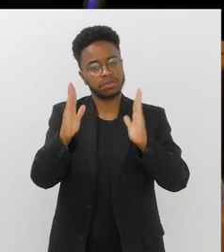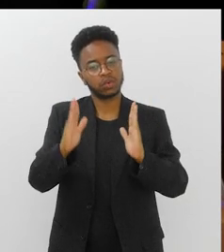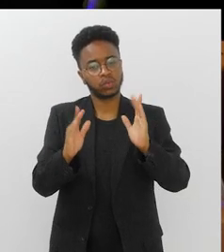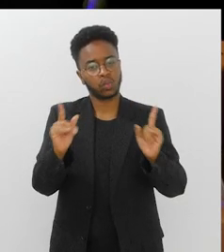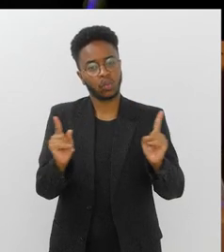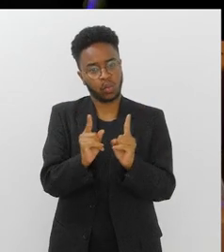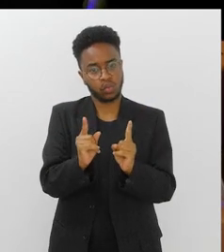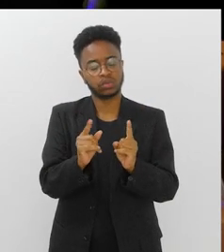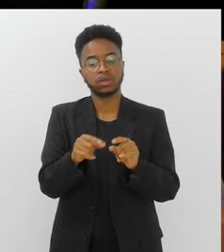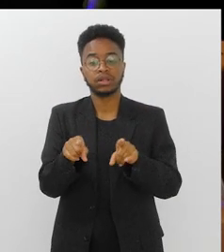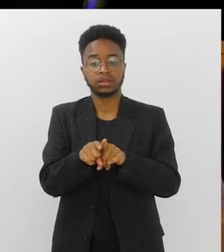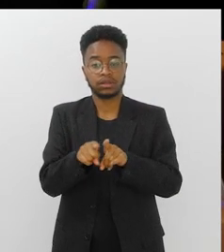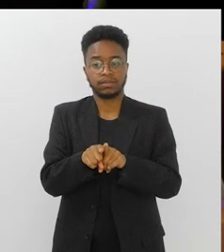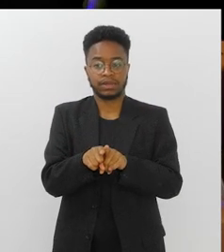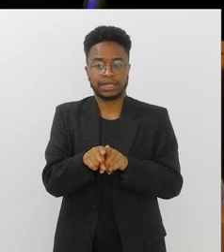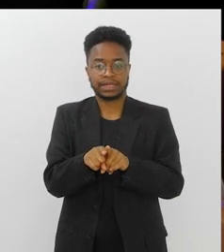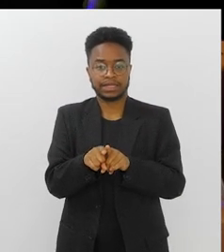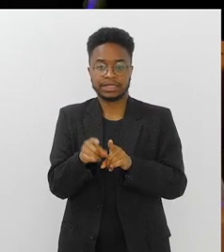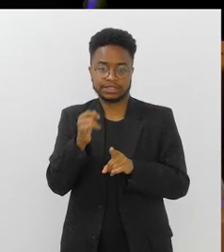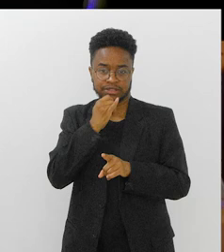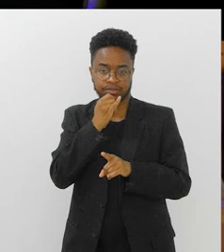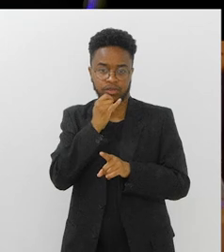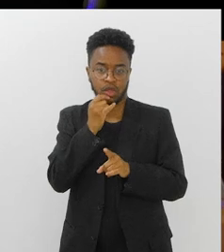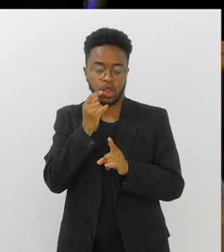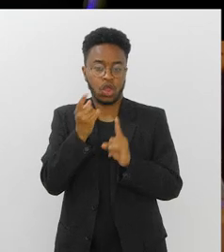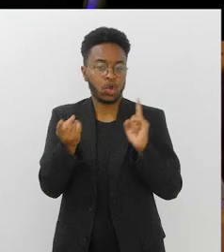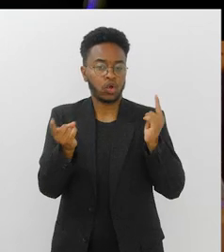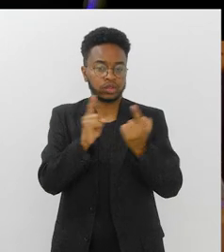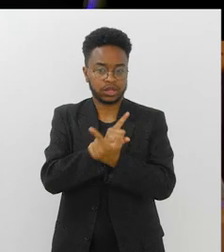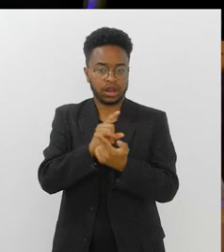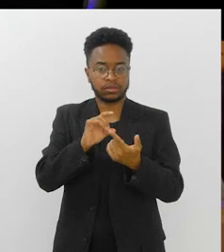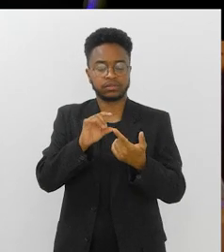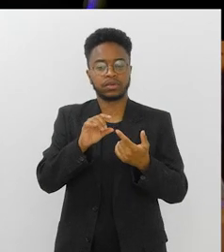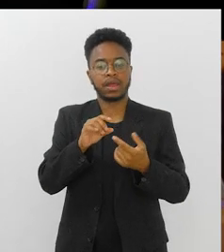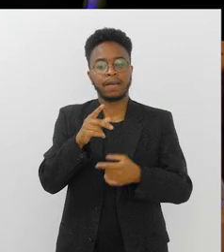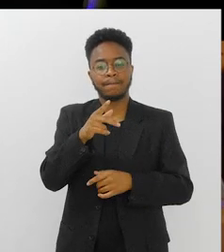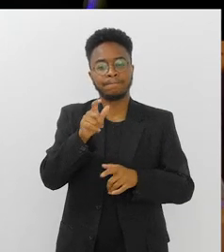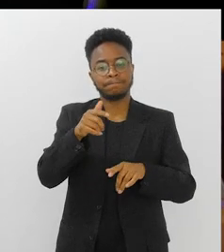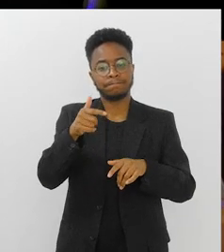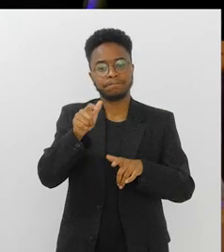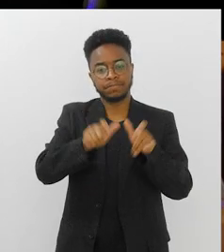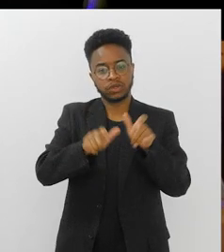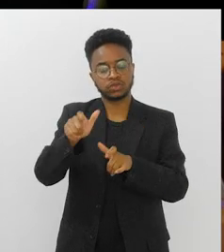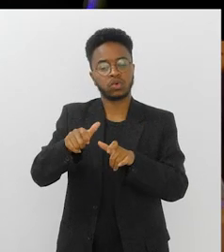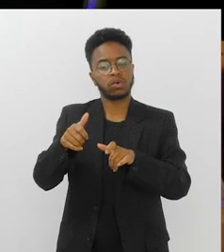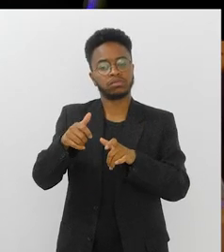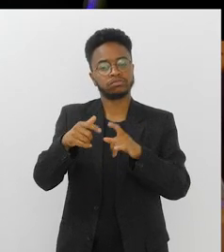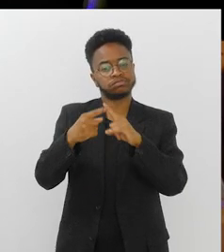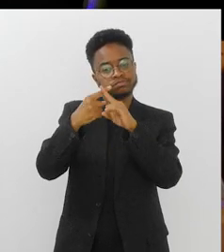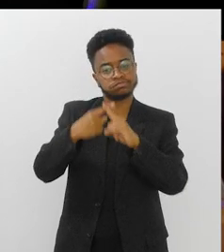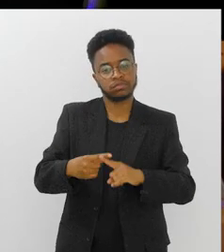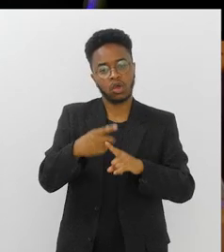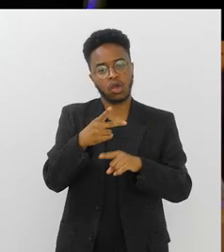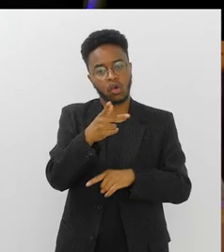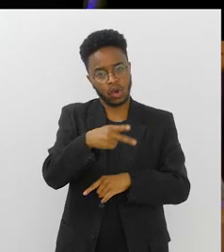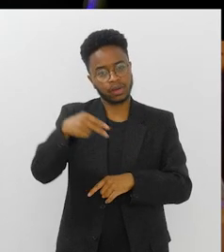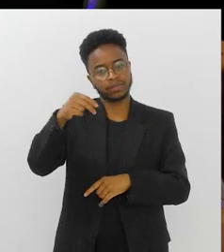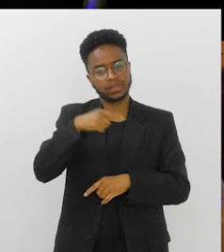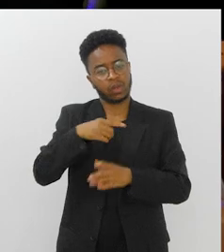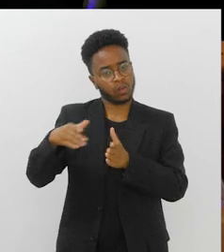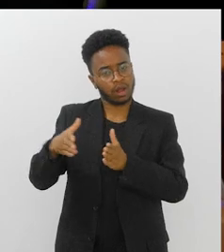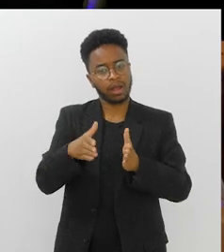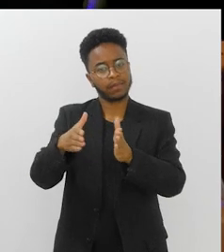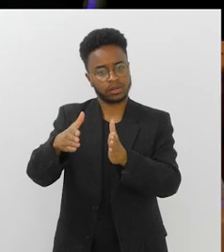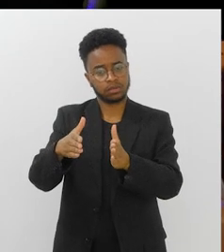atleta muito curta e ao contrário por exemplo de um atleta Olímpico que tem naturalmente eh o um caminho